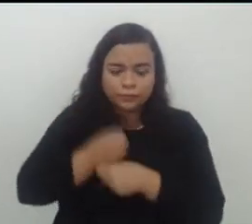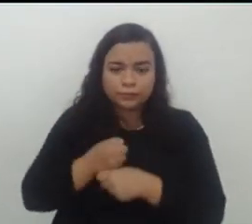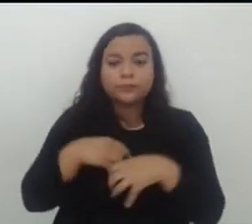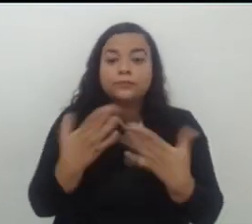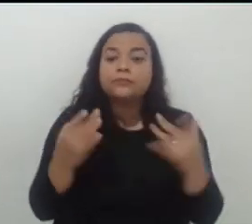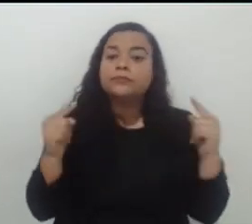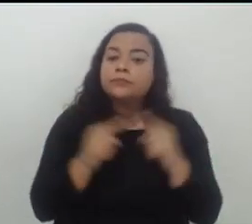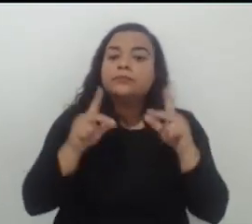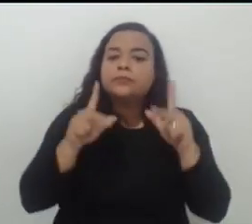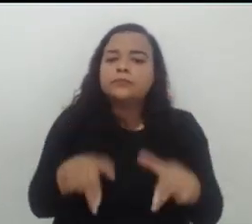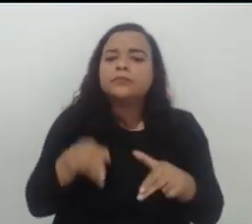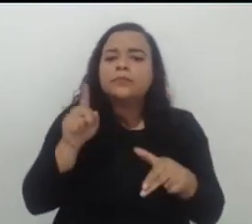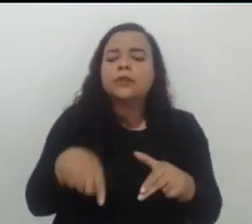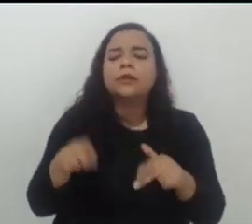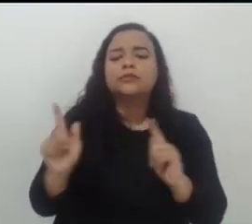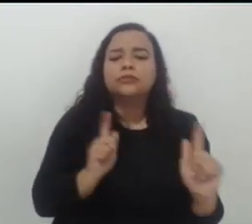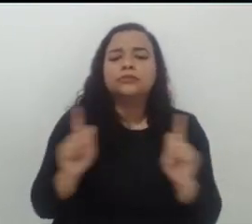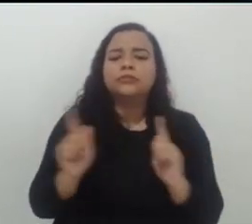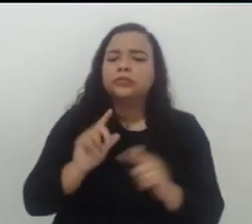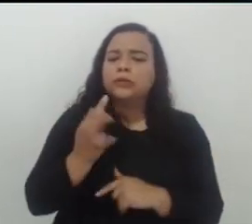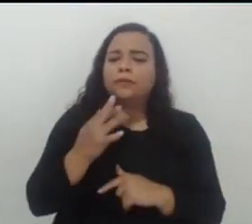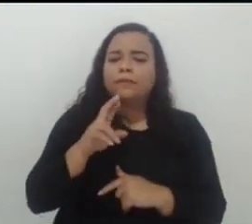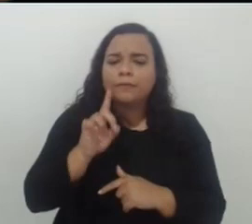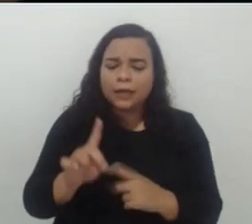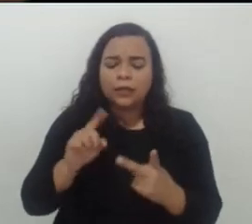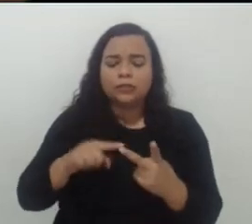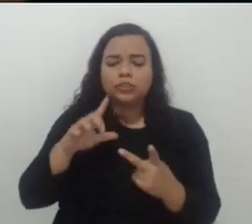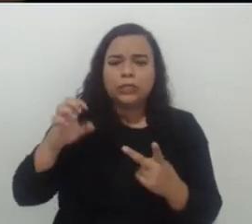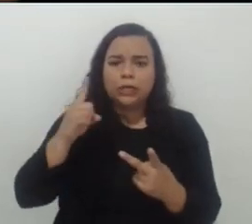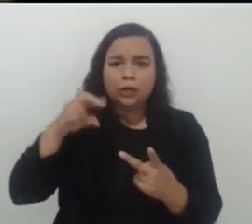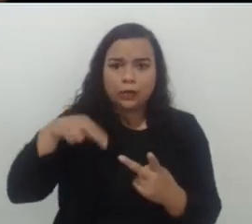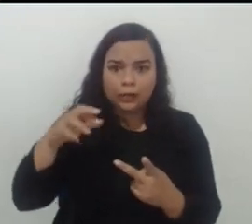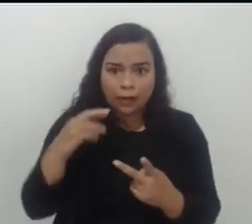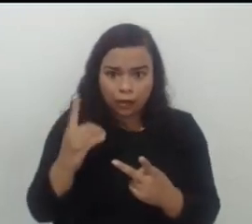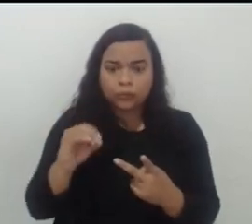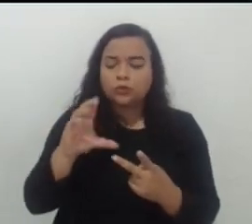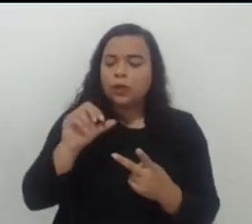Fred Didier e Leonardo Carneiro da Cunha.